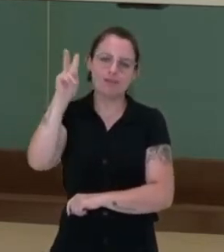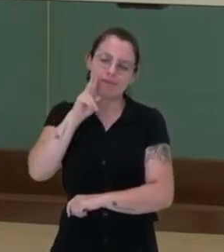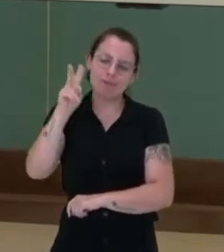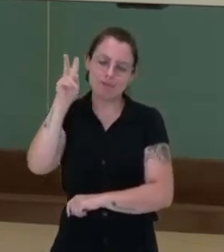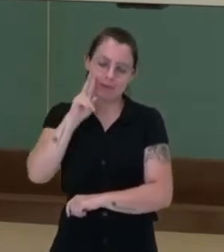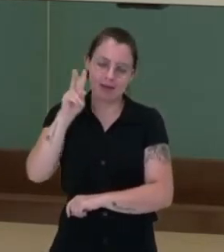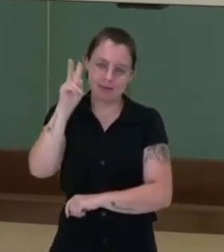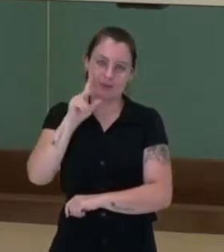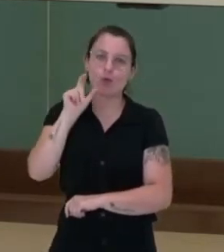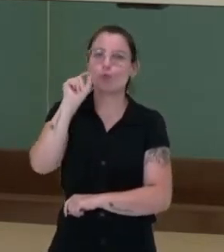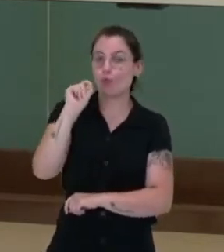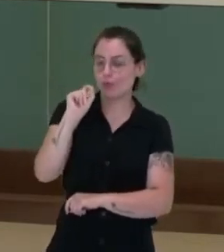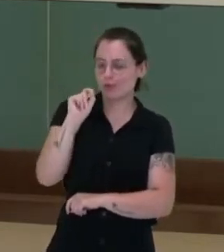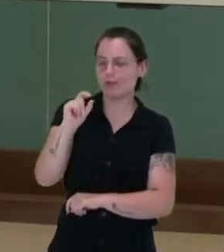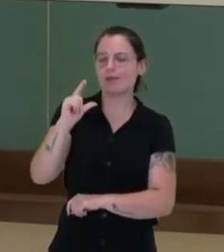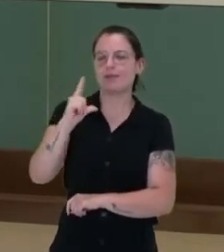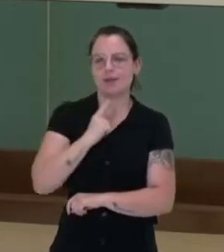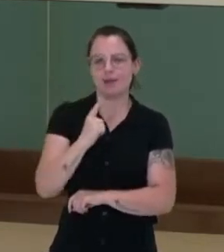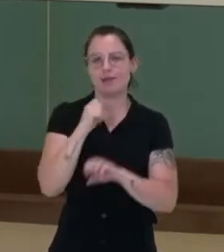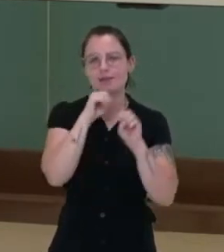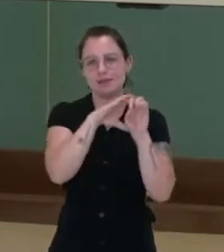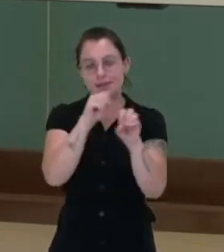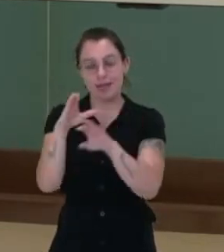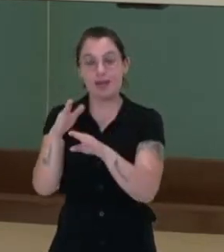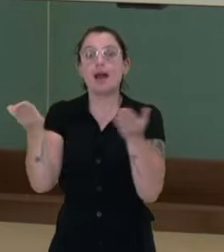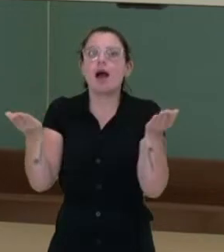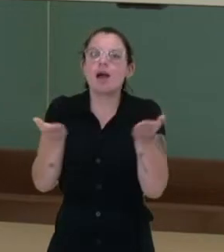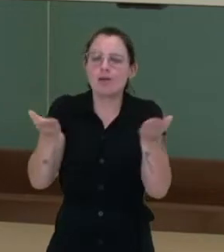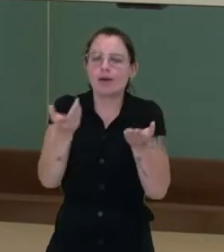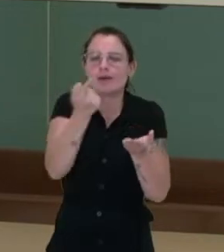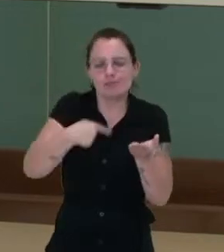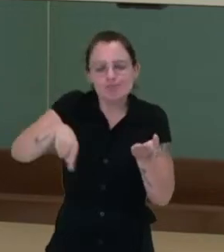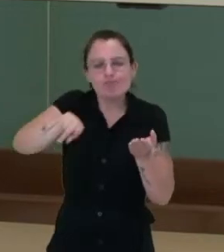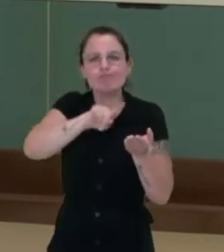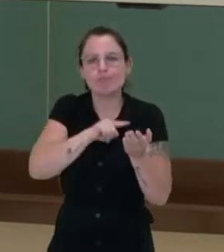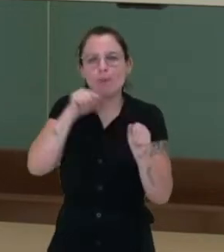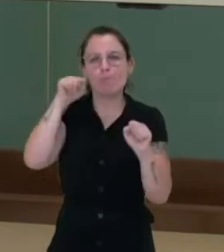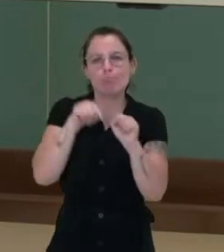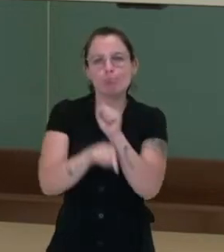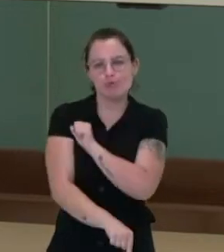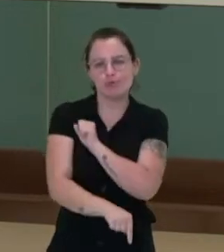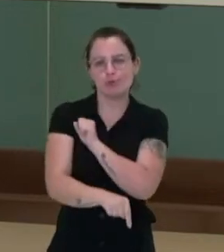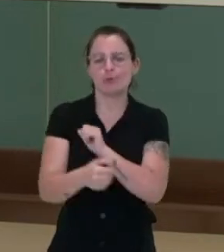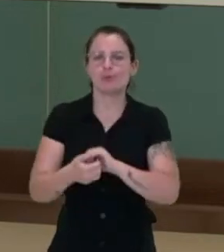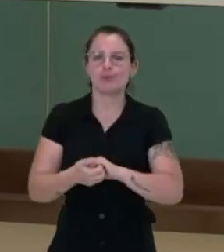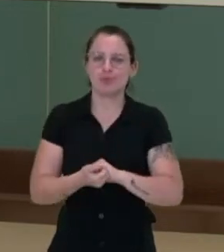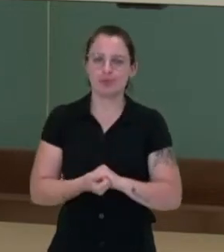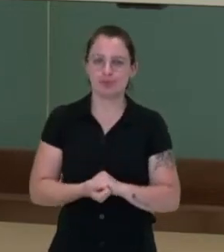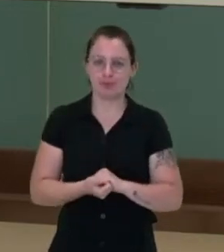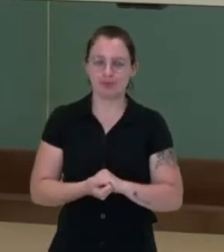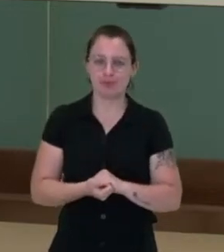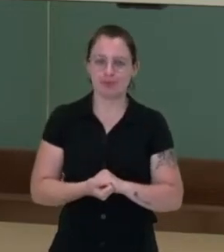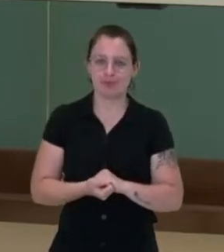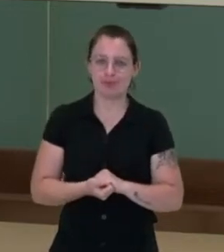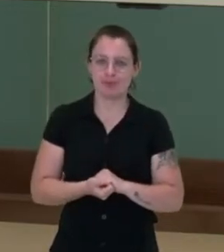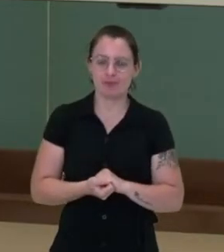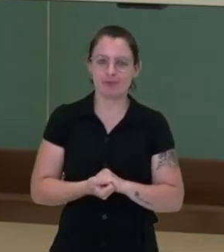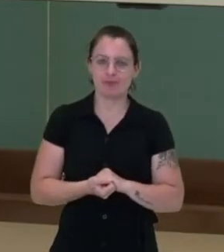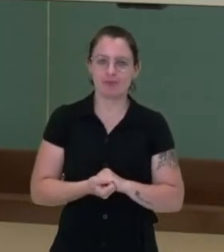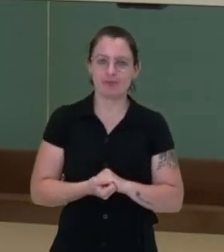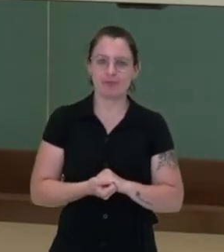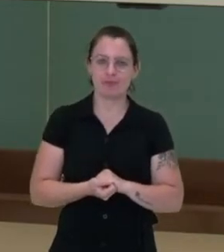rever o que já foi entendido e aprofundar esses conhecimentos. Então as anotações são super